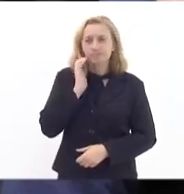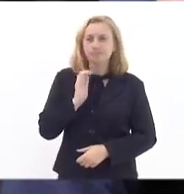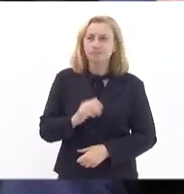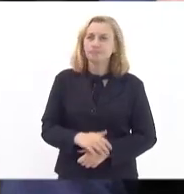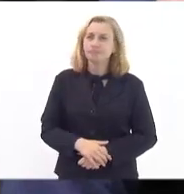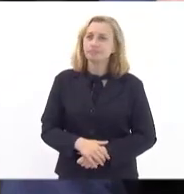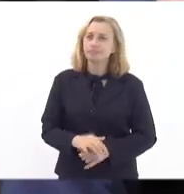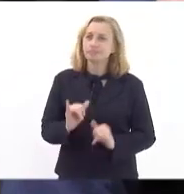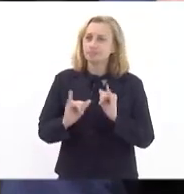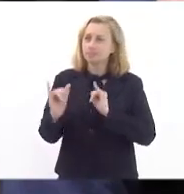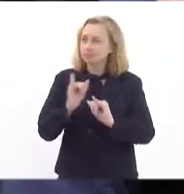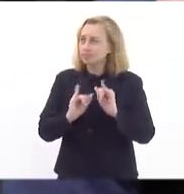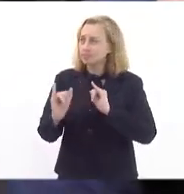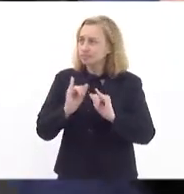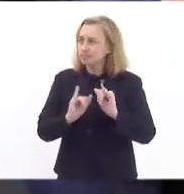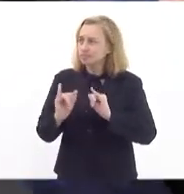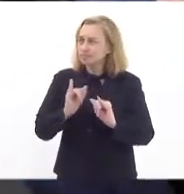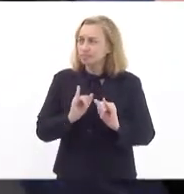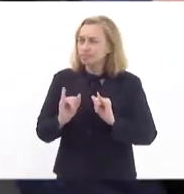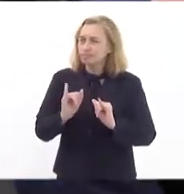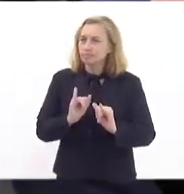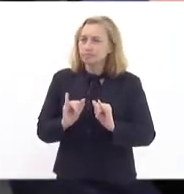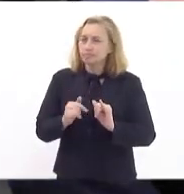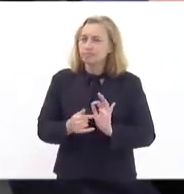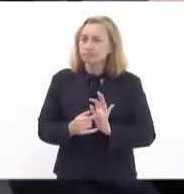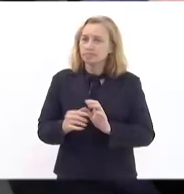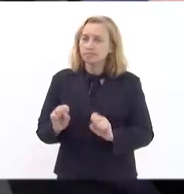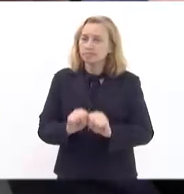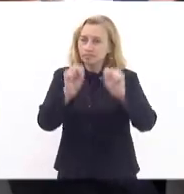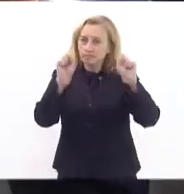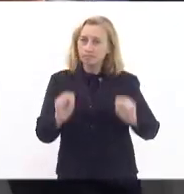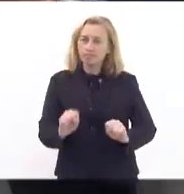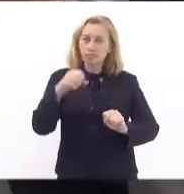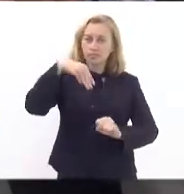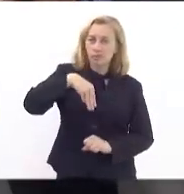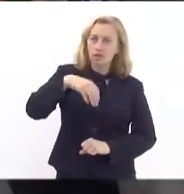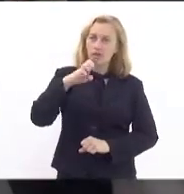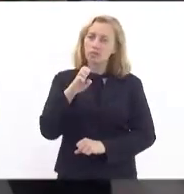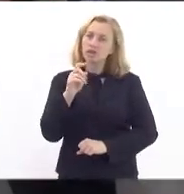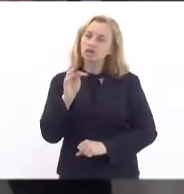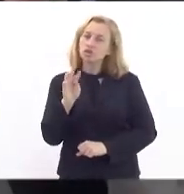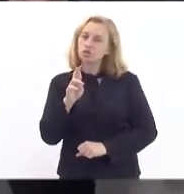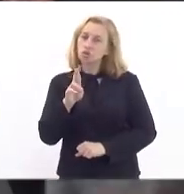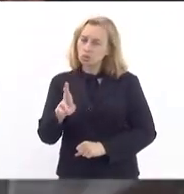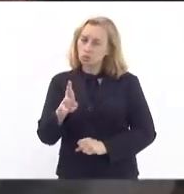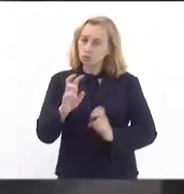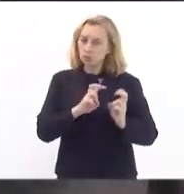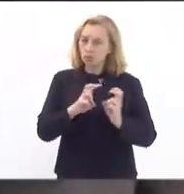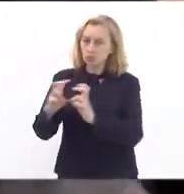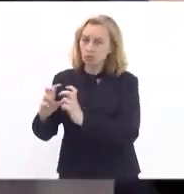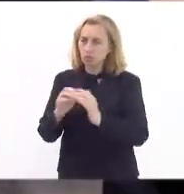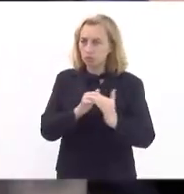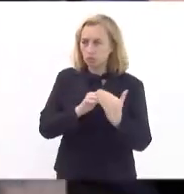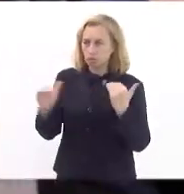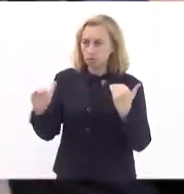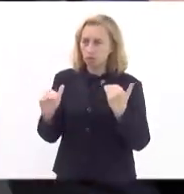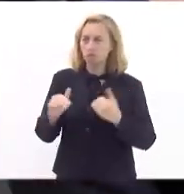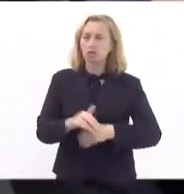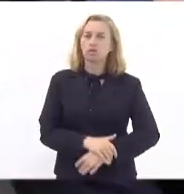tem esses dados tabulados no sistema metroviário e no sistema Ferroviário